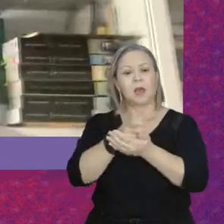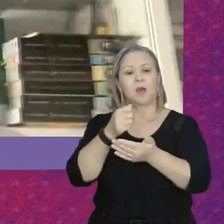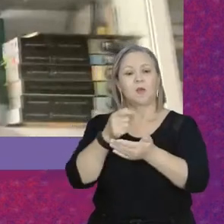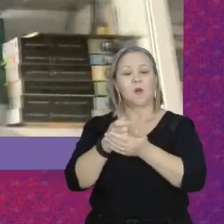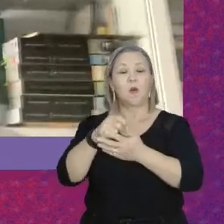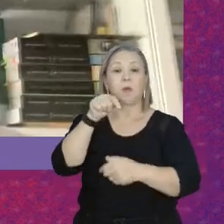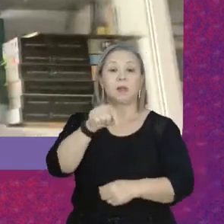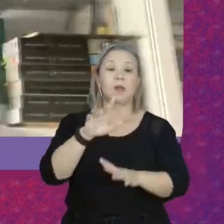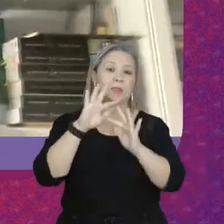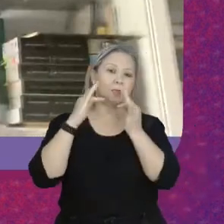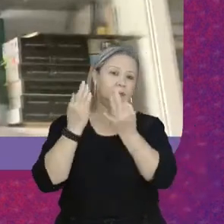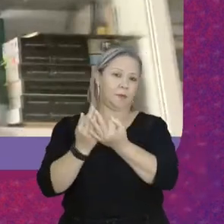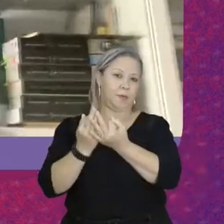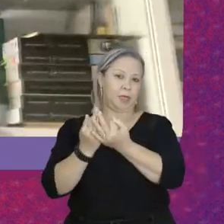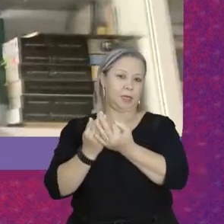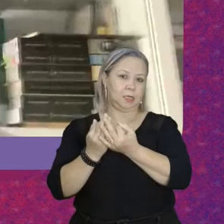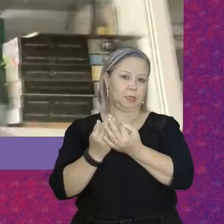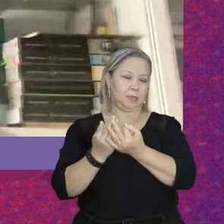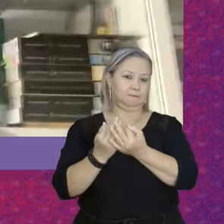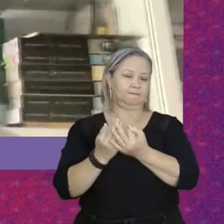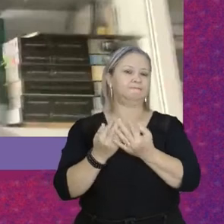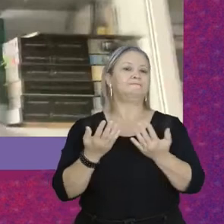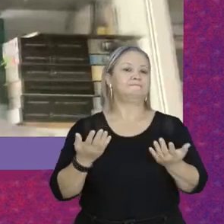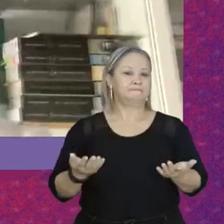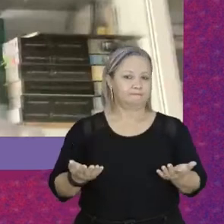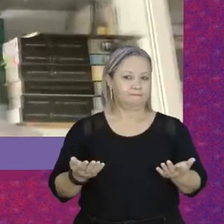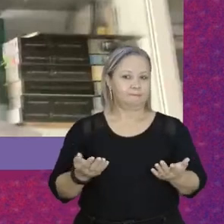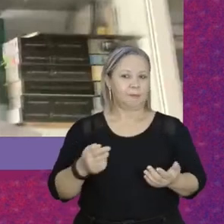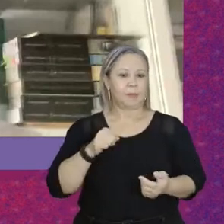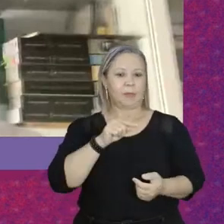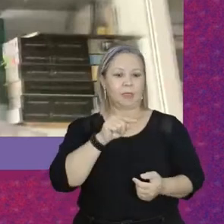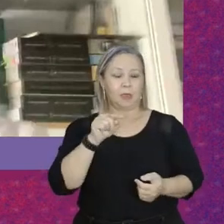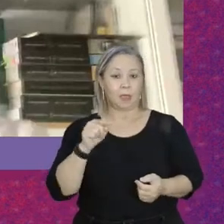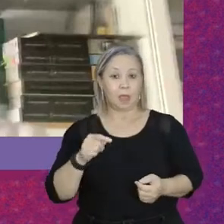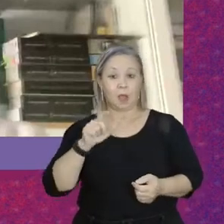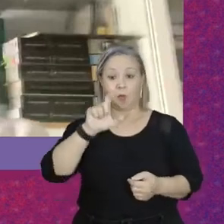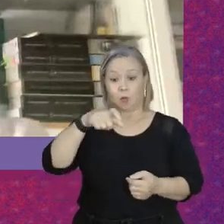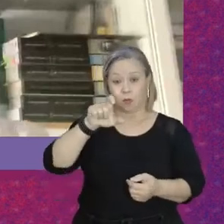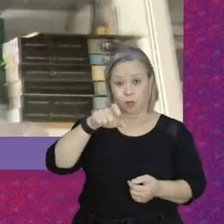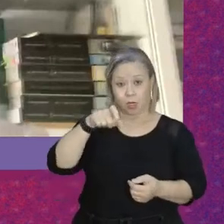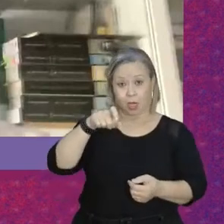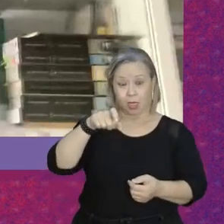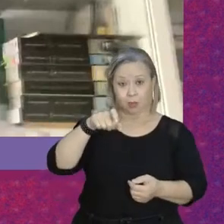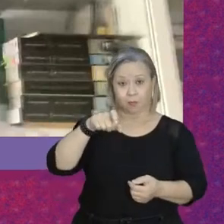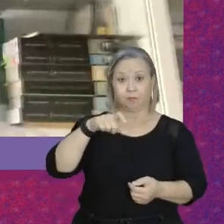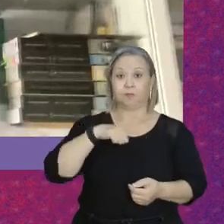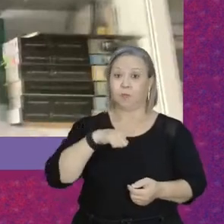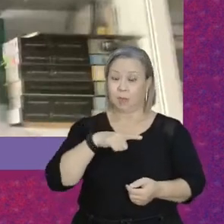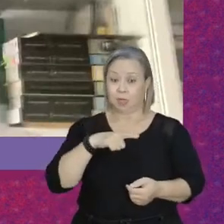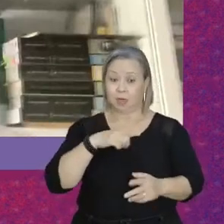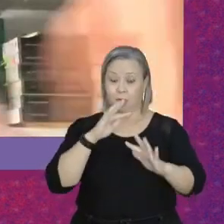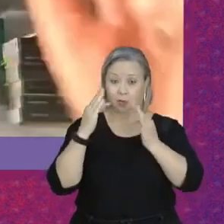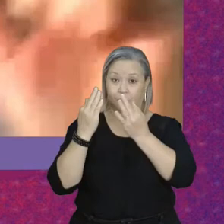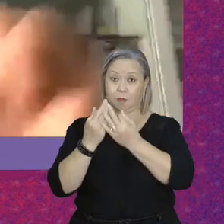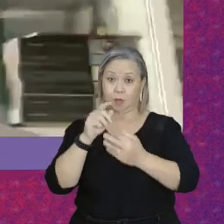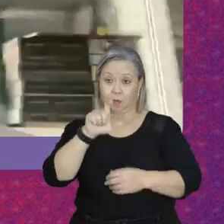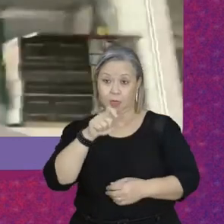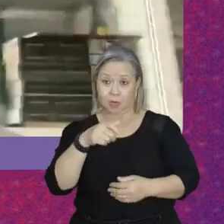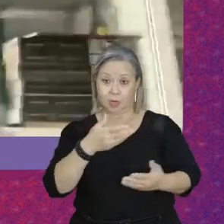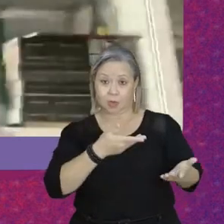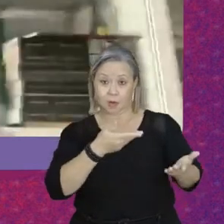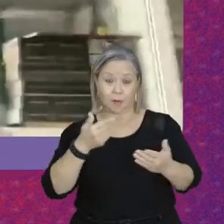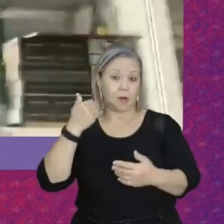dessas famílias, que, por sua vez, teriam o crédito, por sua vez, levaria os